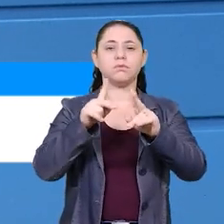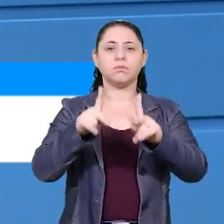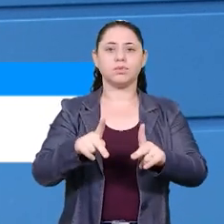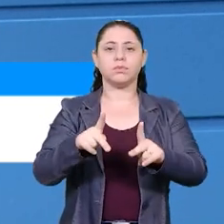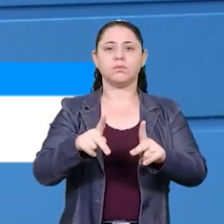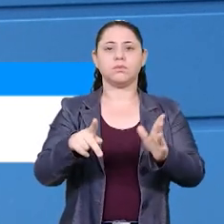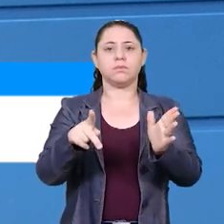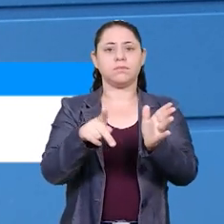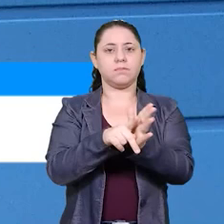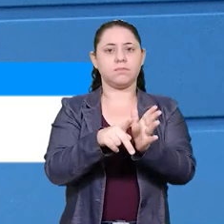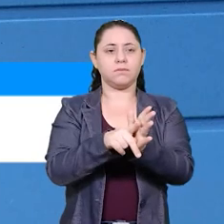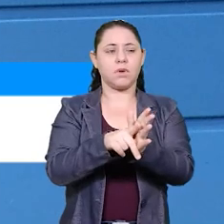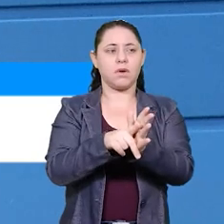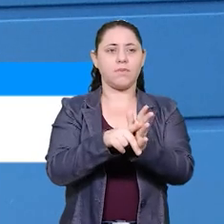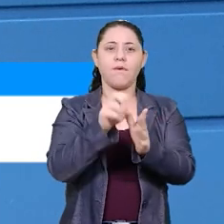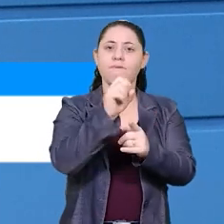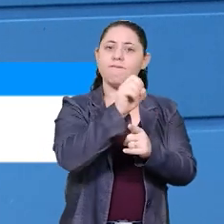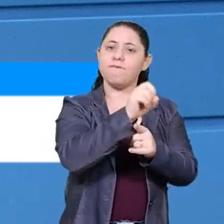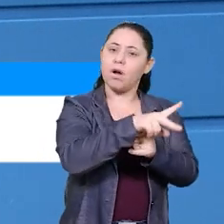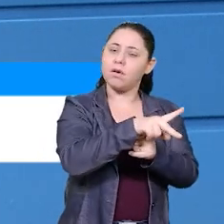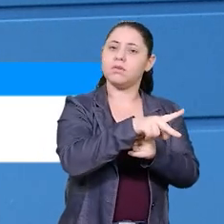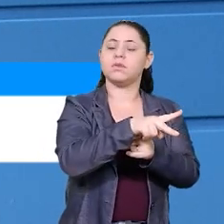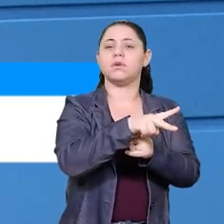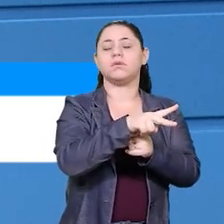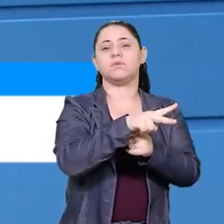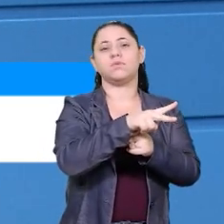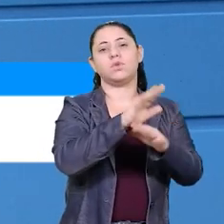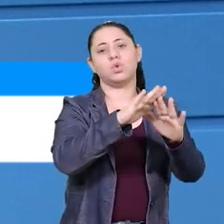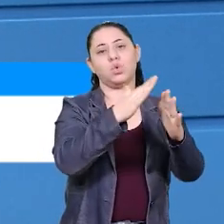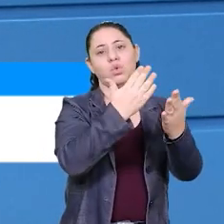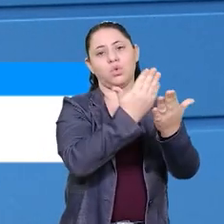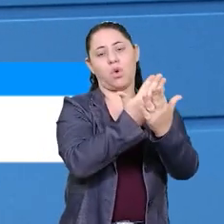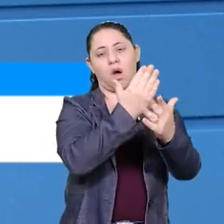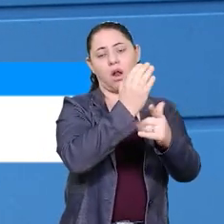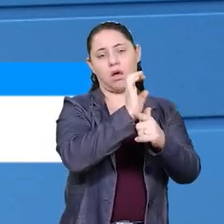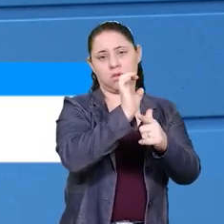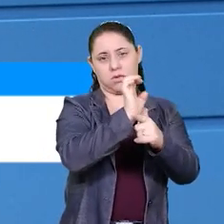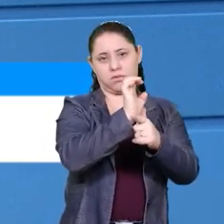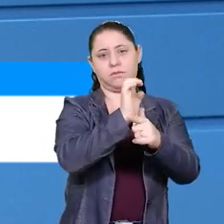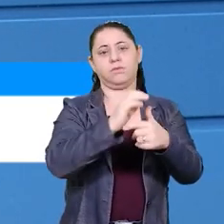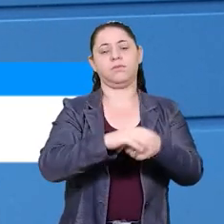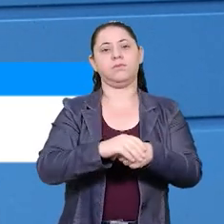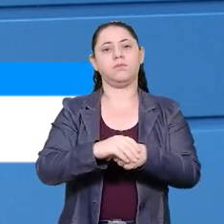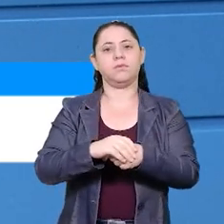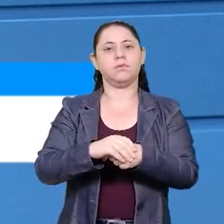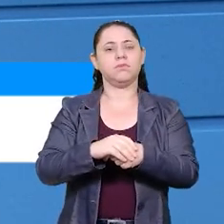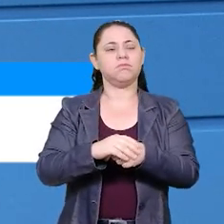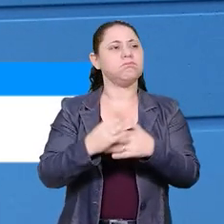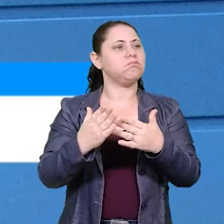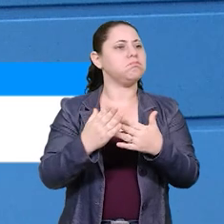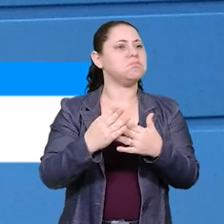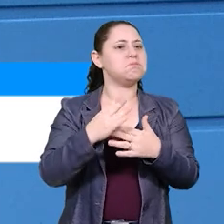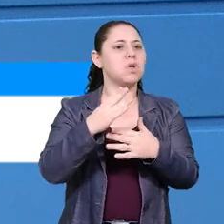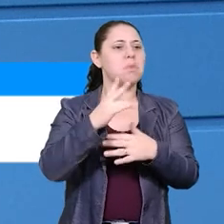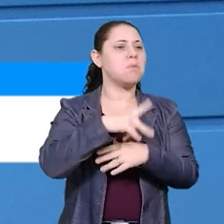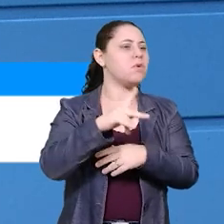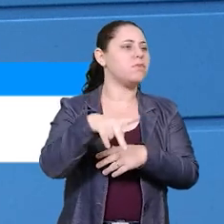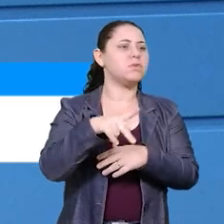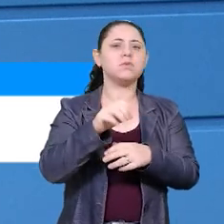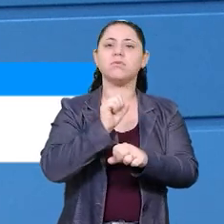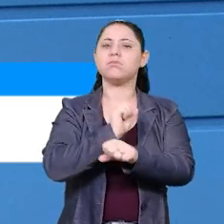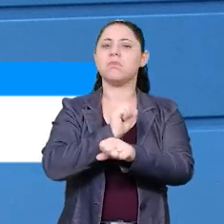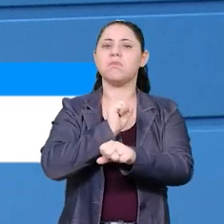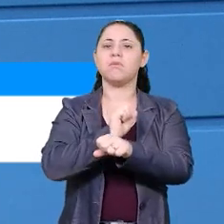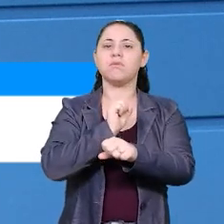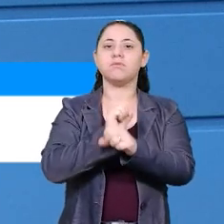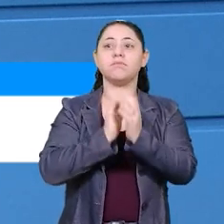público para preenchimento de vagas na rede estadual de ensino e esses professores